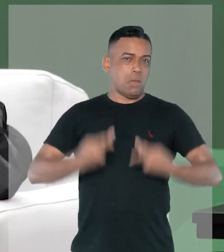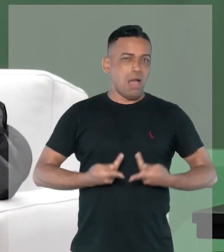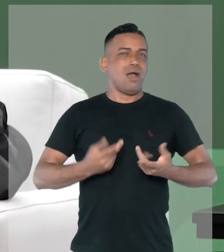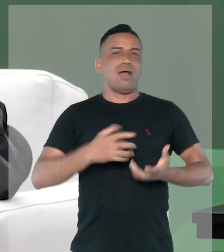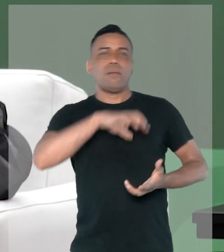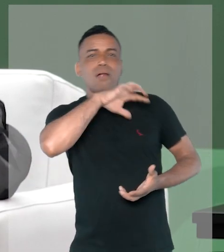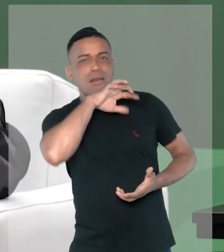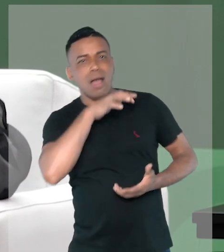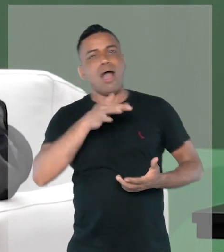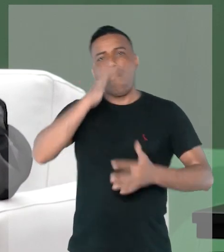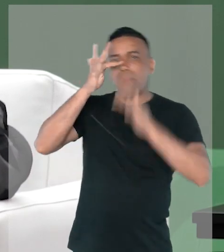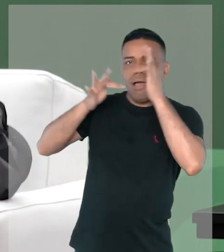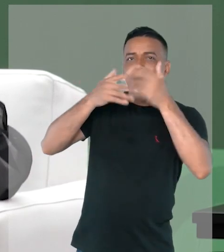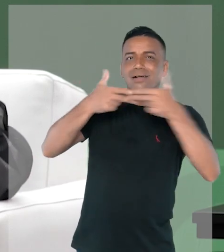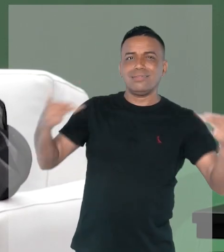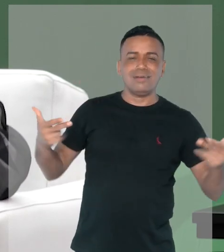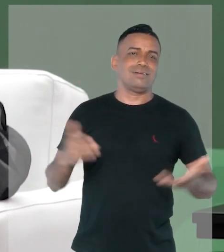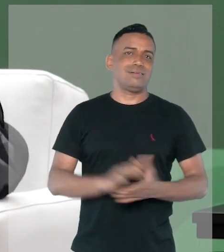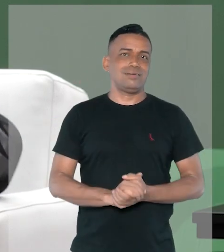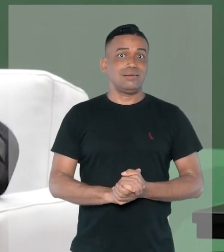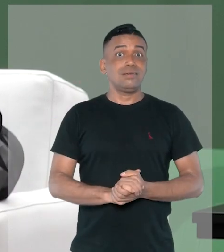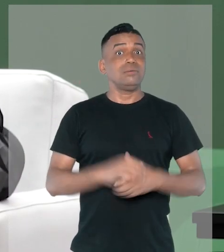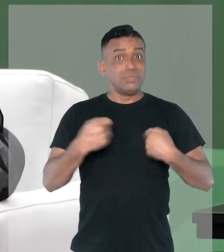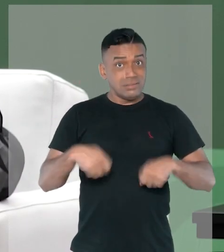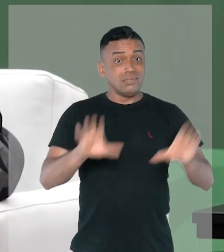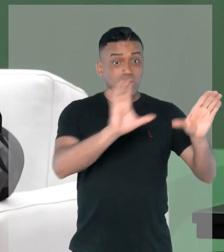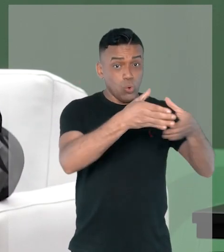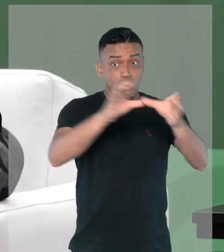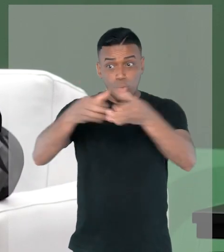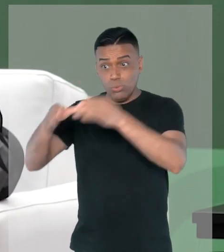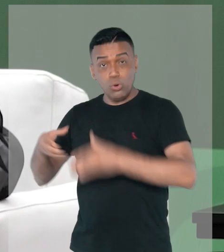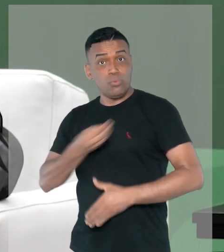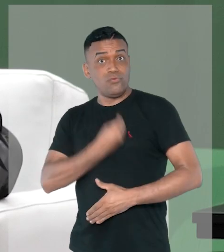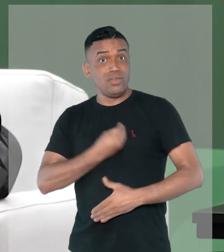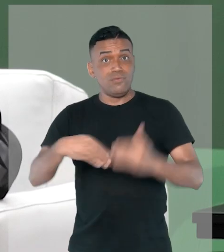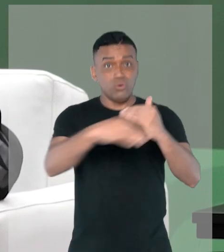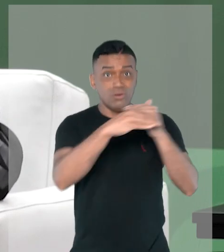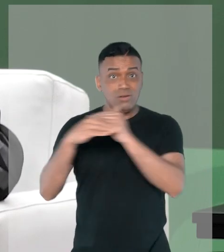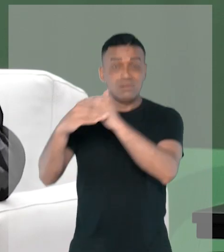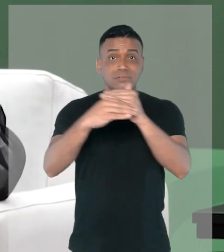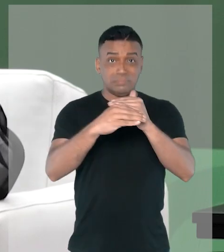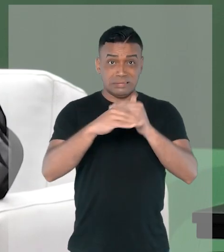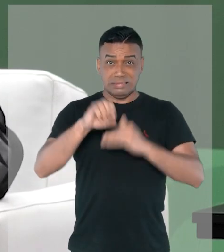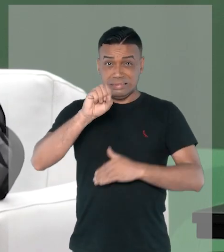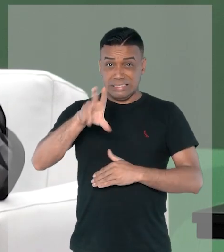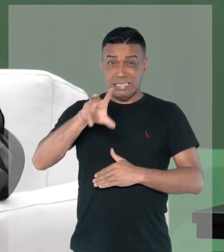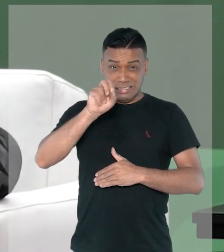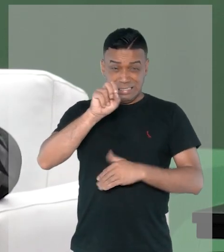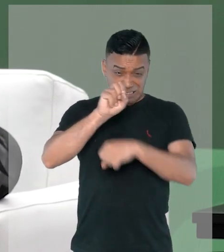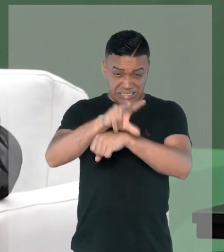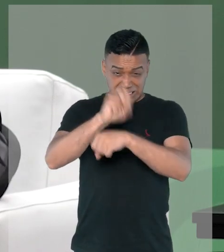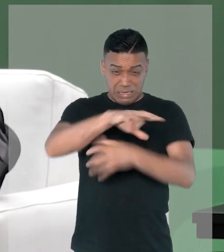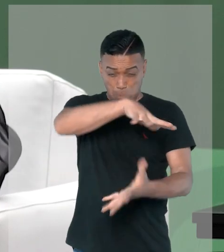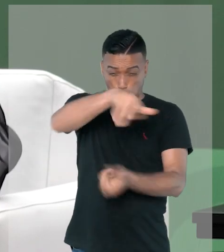vida. Nós não vivemos sem as outras espécies. Nós não vivemos se a terra estiver contaminada, se o